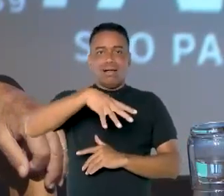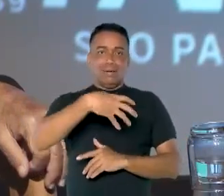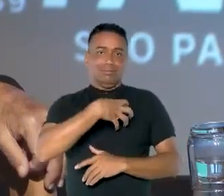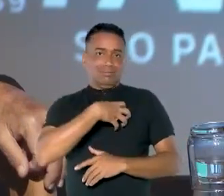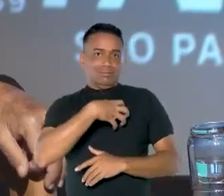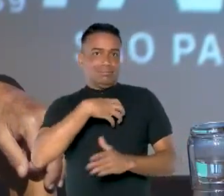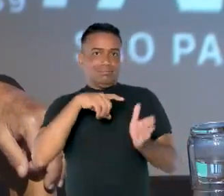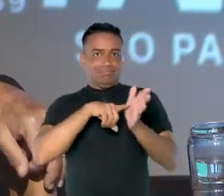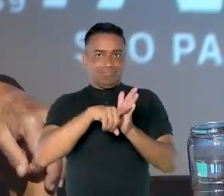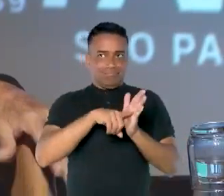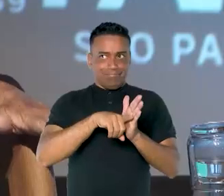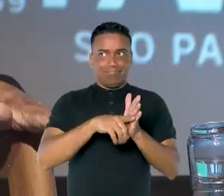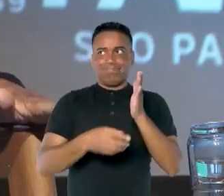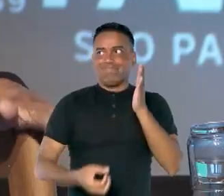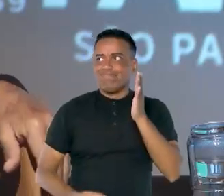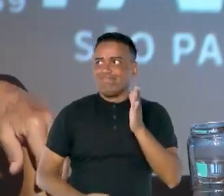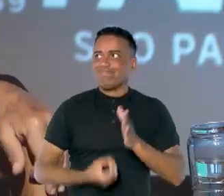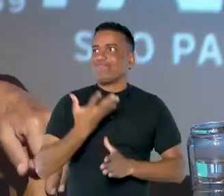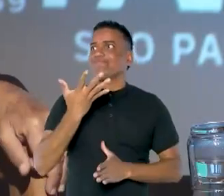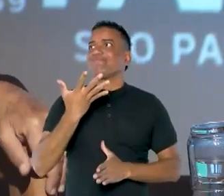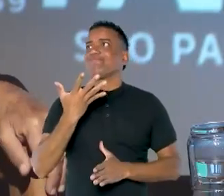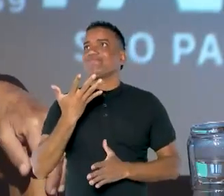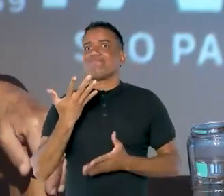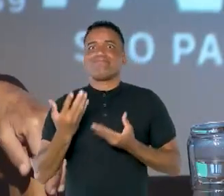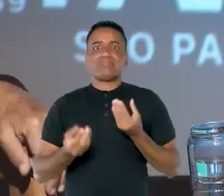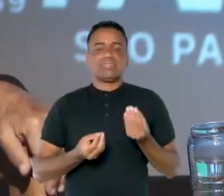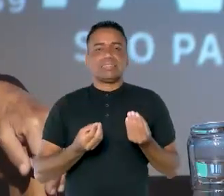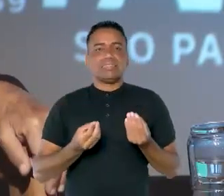científico. E criou, assim,